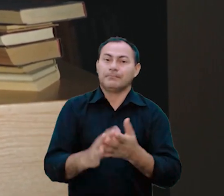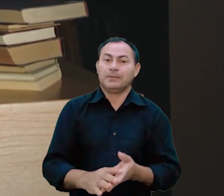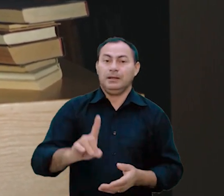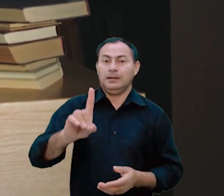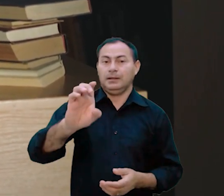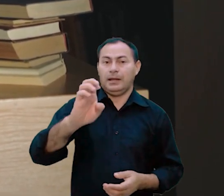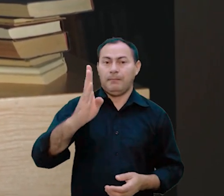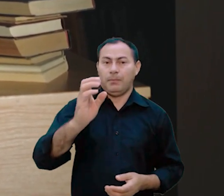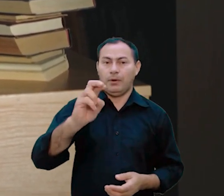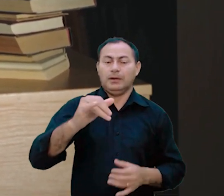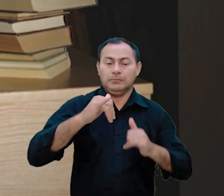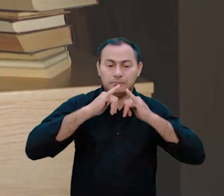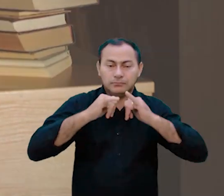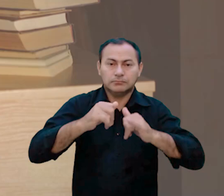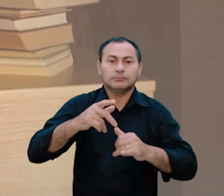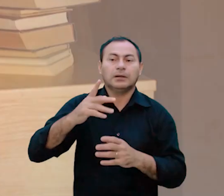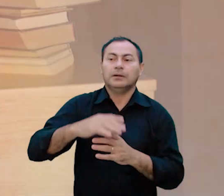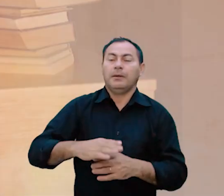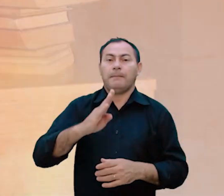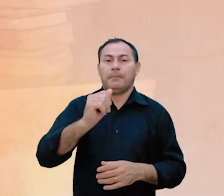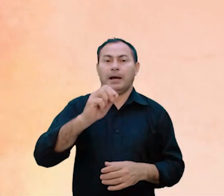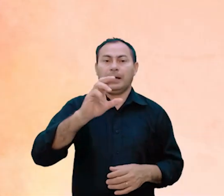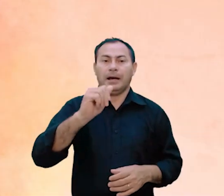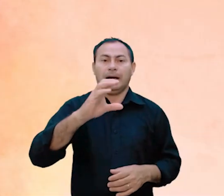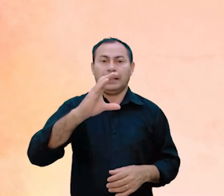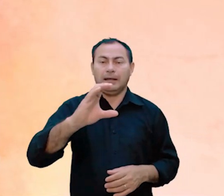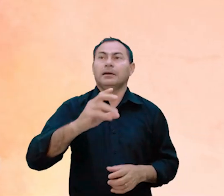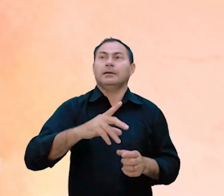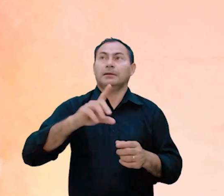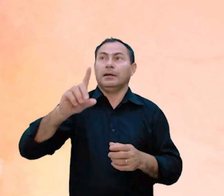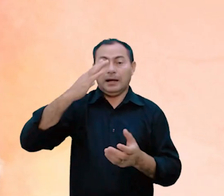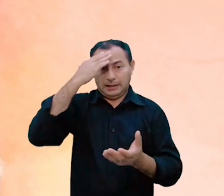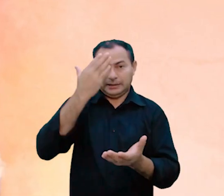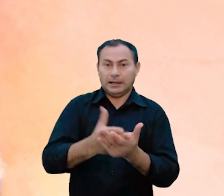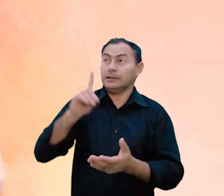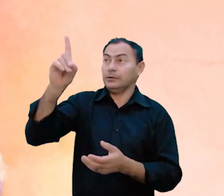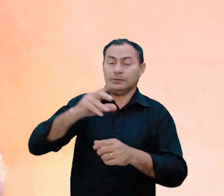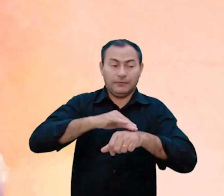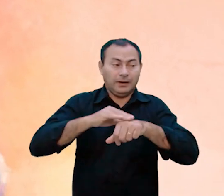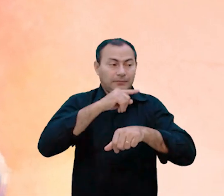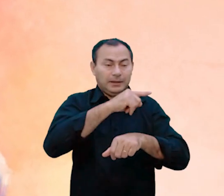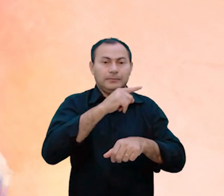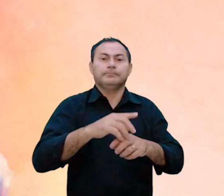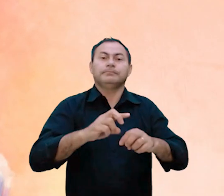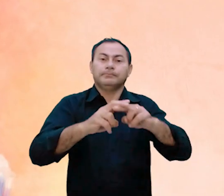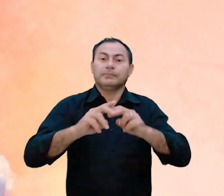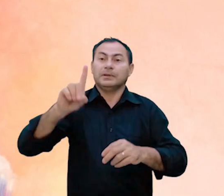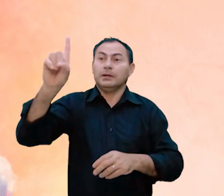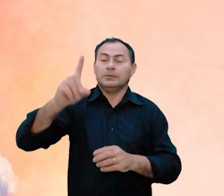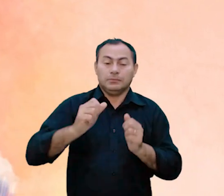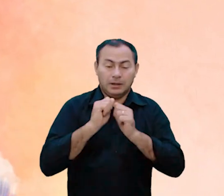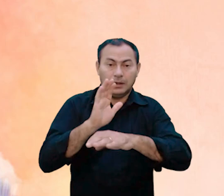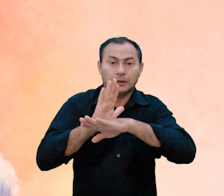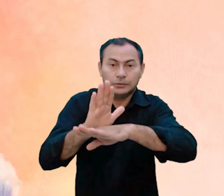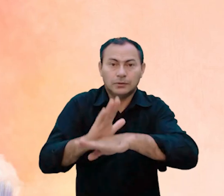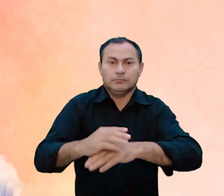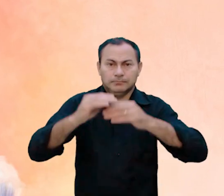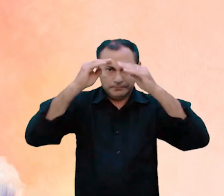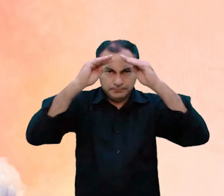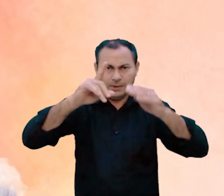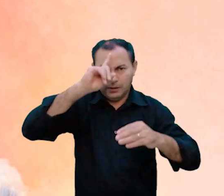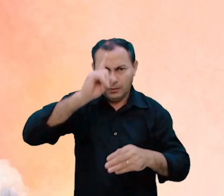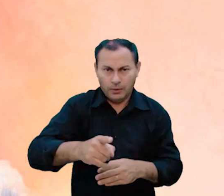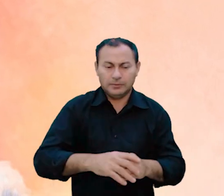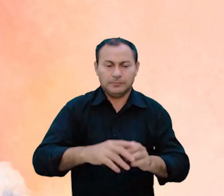envolvida. Débora era profetisa e Baraque sabia que Deus realmente falava através dela. Portanto, Deus iria ajudá-lo